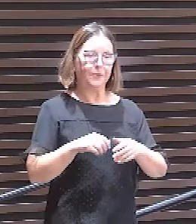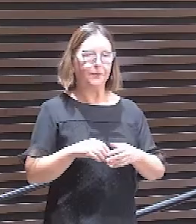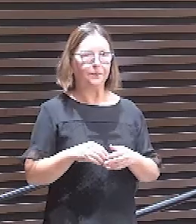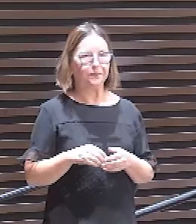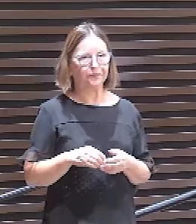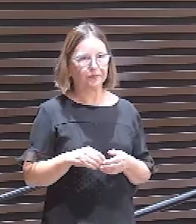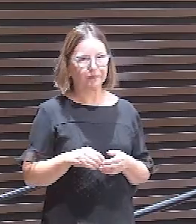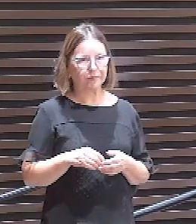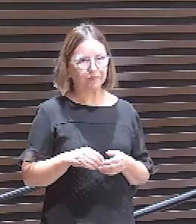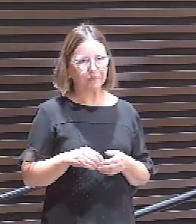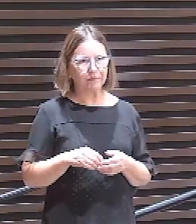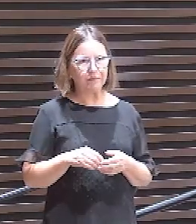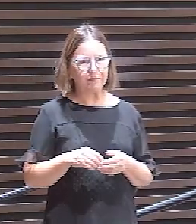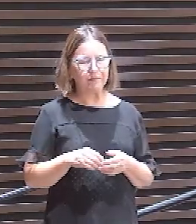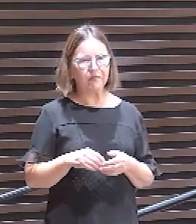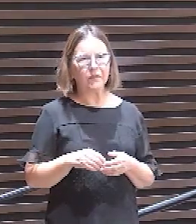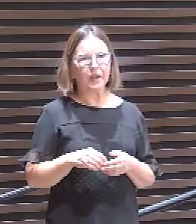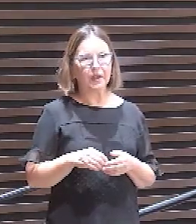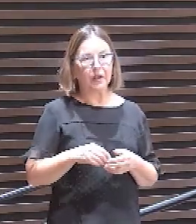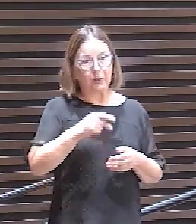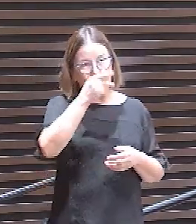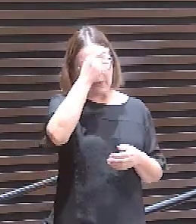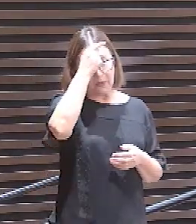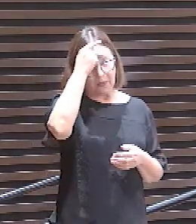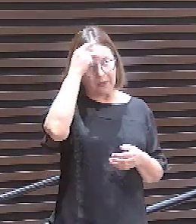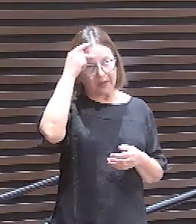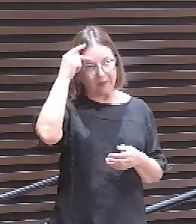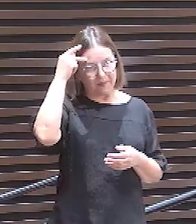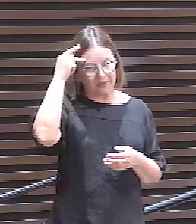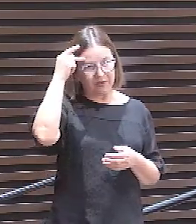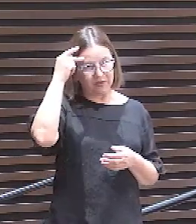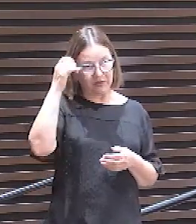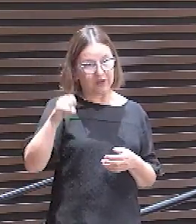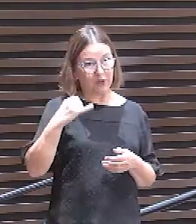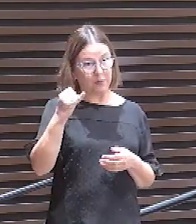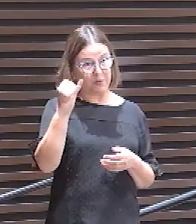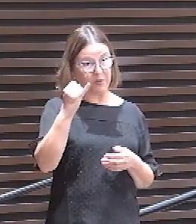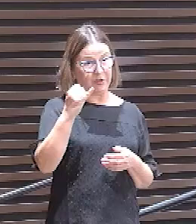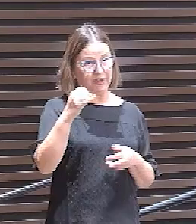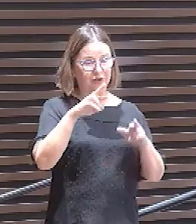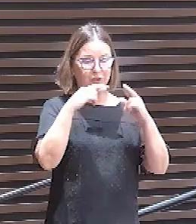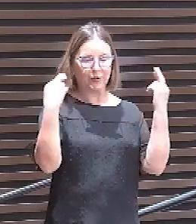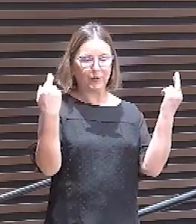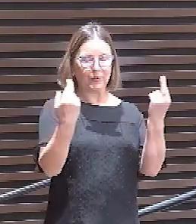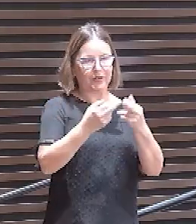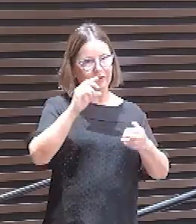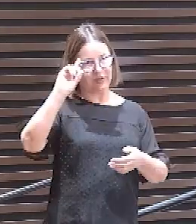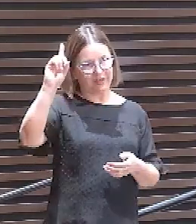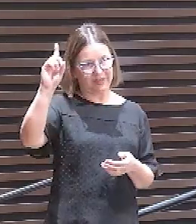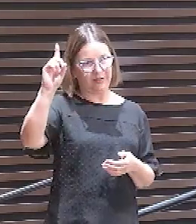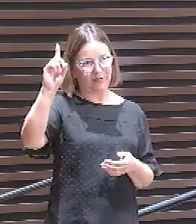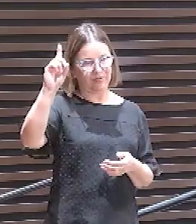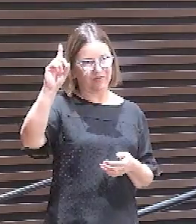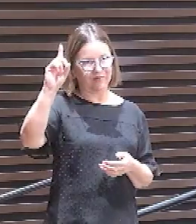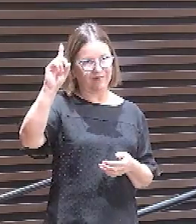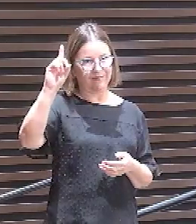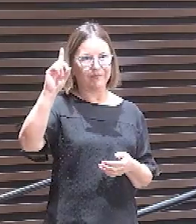no reino de Deus. Ele não foi mais achado no reino desse mundo, mas ele